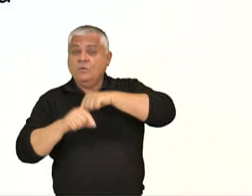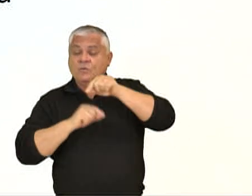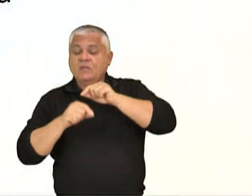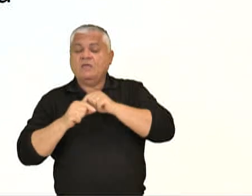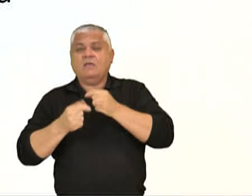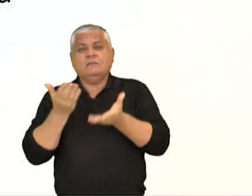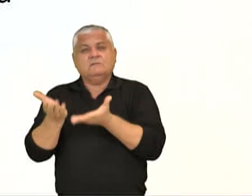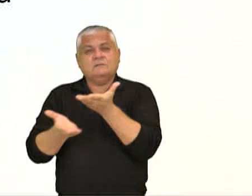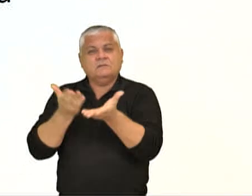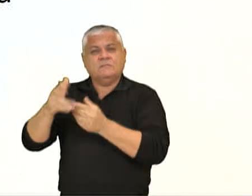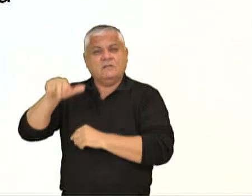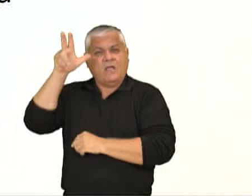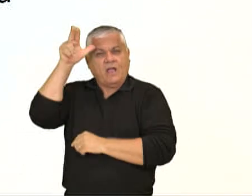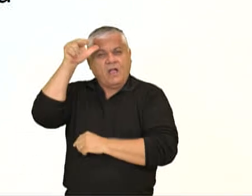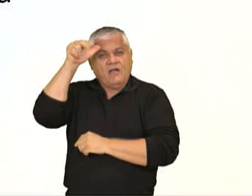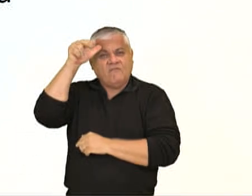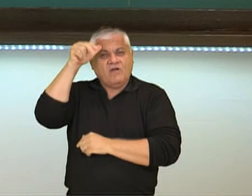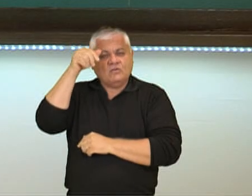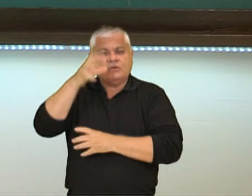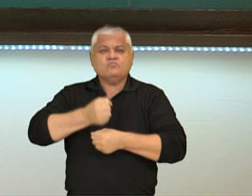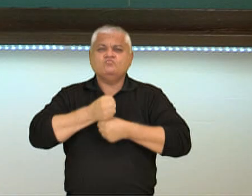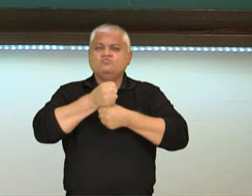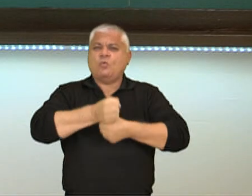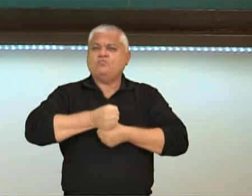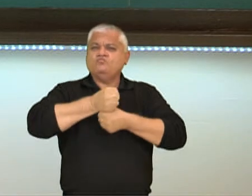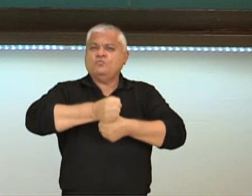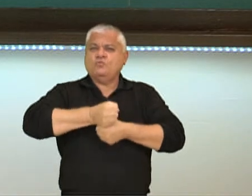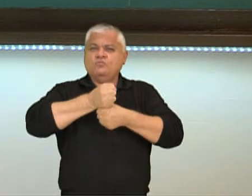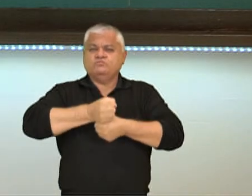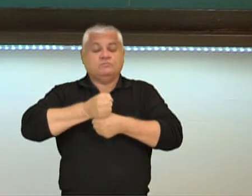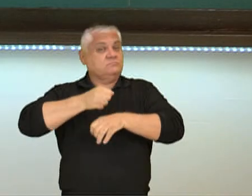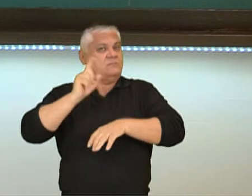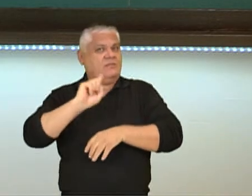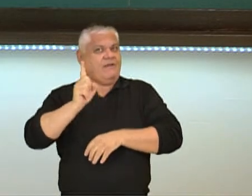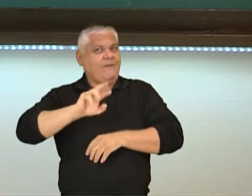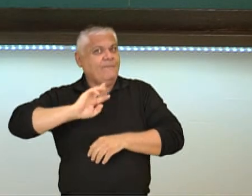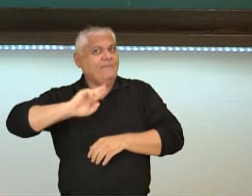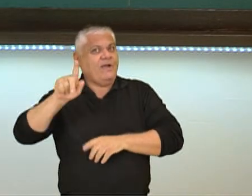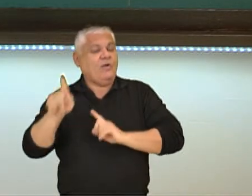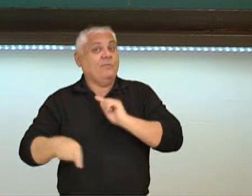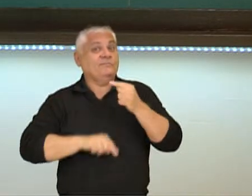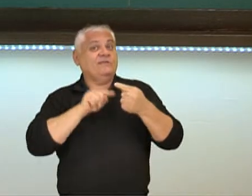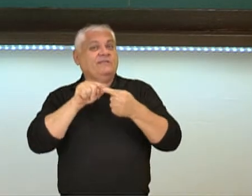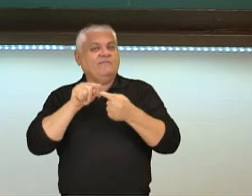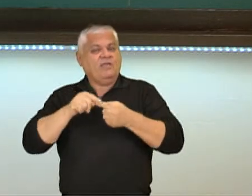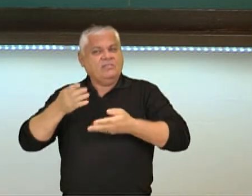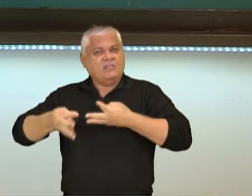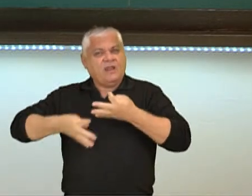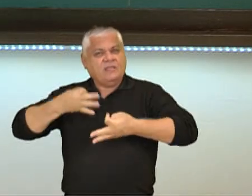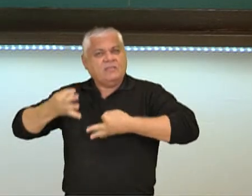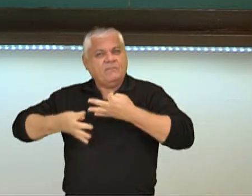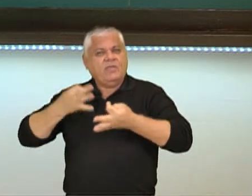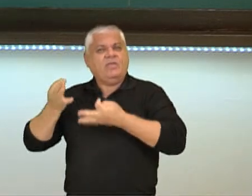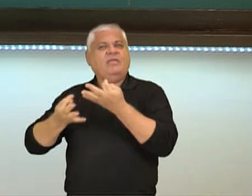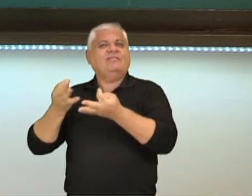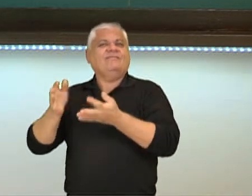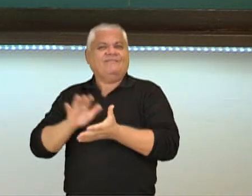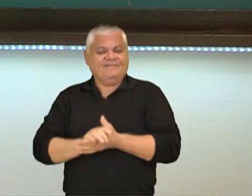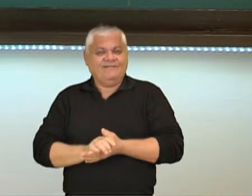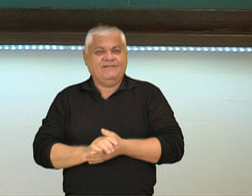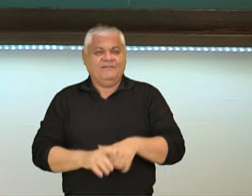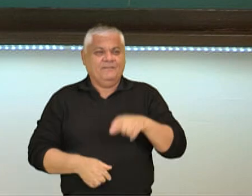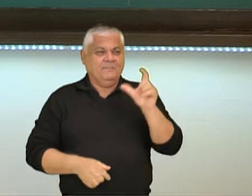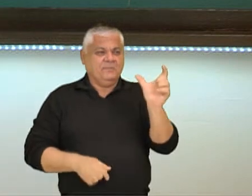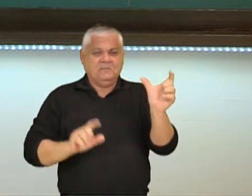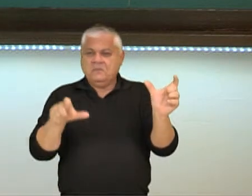ecoterapia vai muito além de um passeio a cavalo. Viram as duas reportagens? As duas chamadas, os